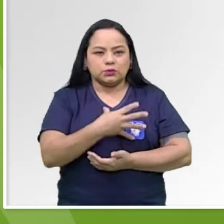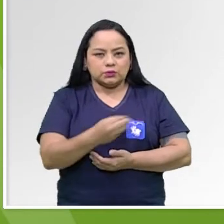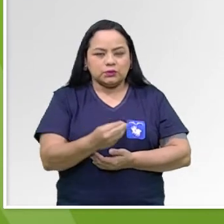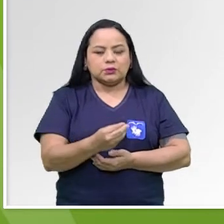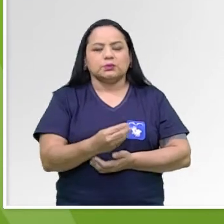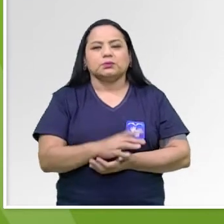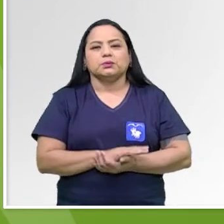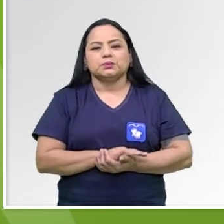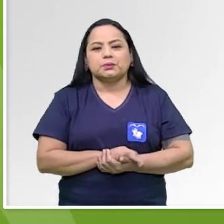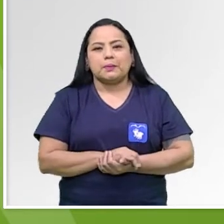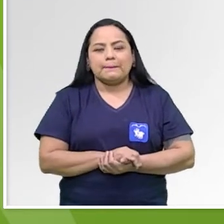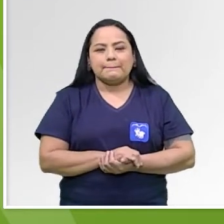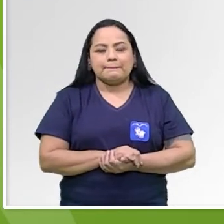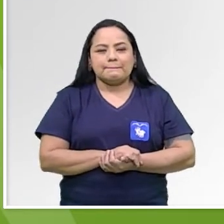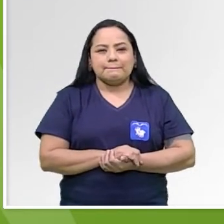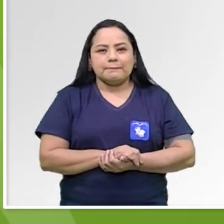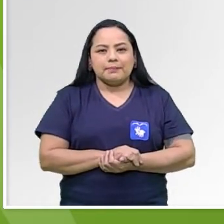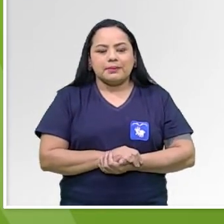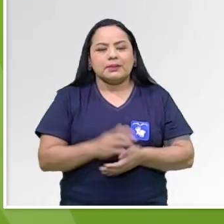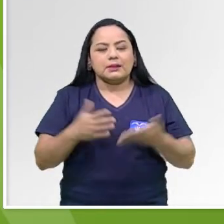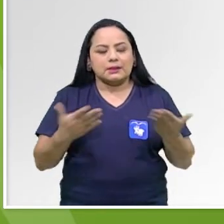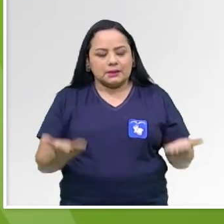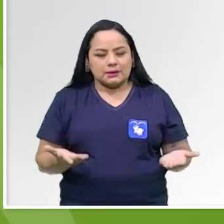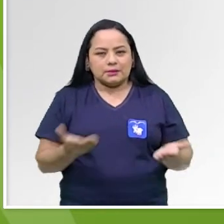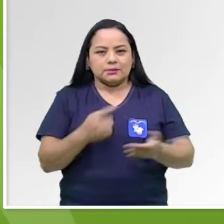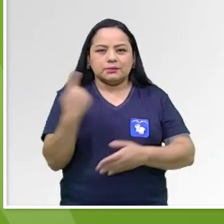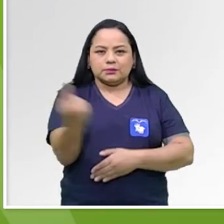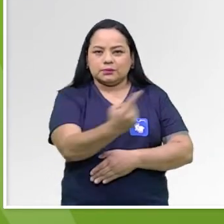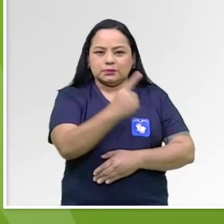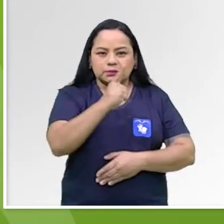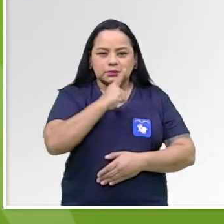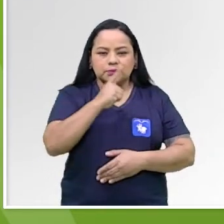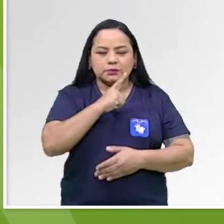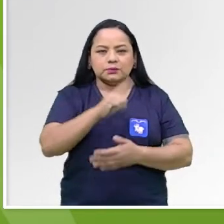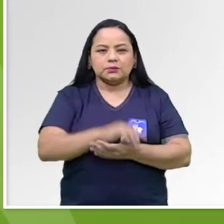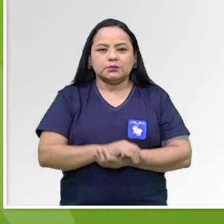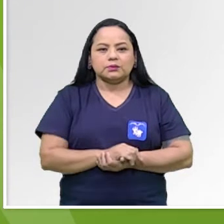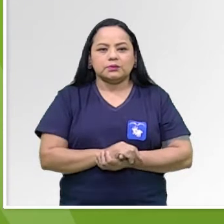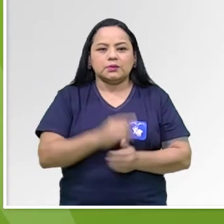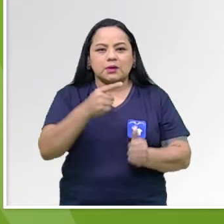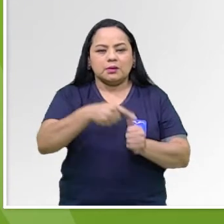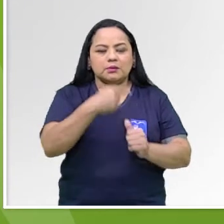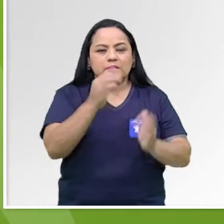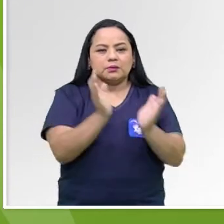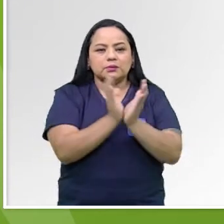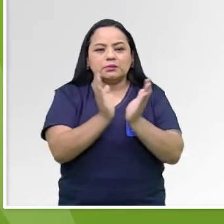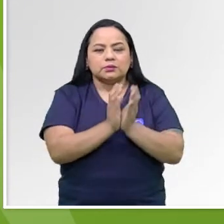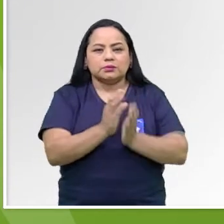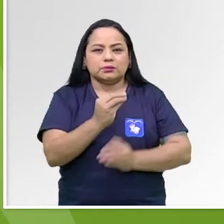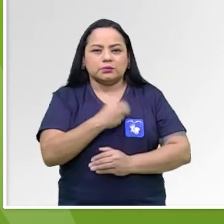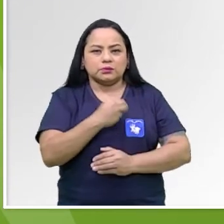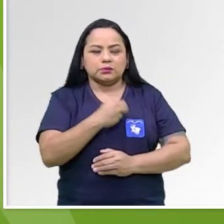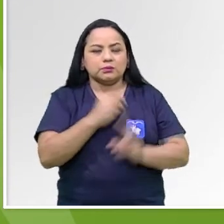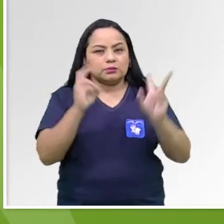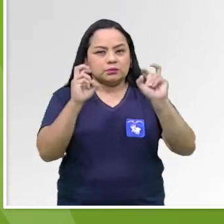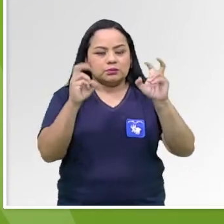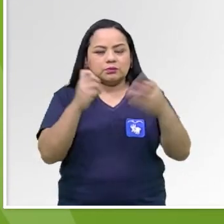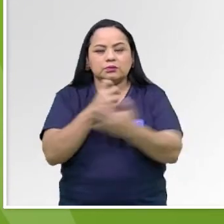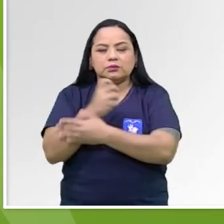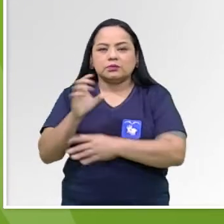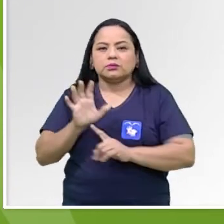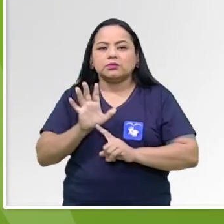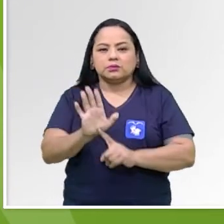filhotes, ok? Então, nós temos aí a primeira classificação dos mamíferos, que são os marsupiais, que